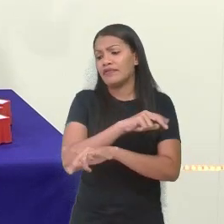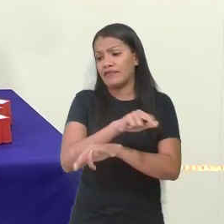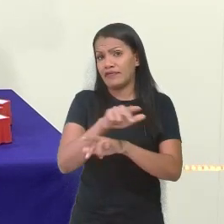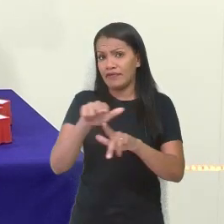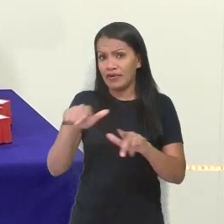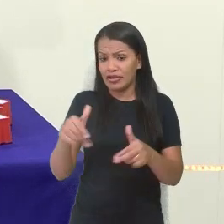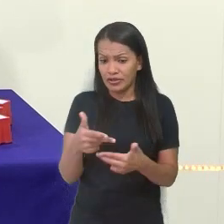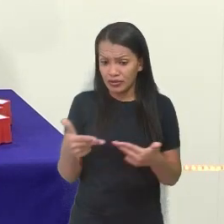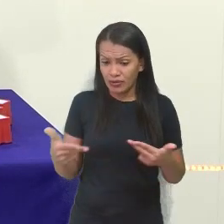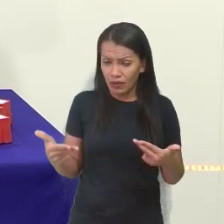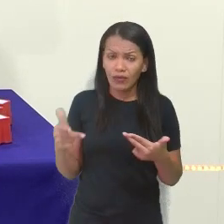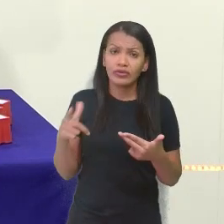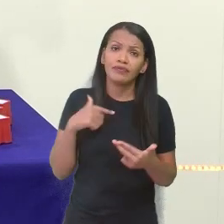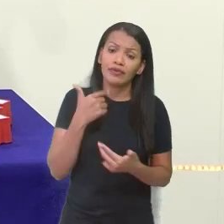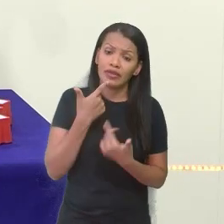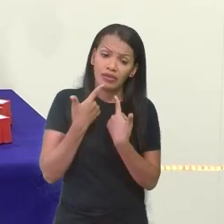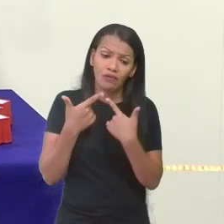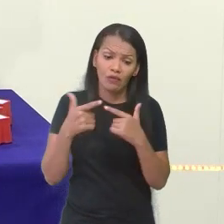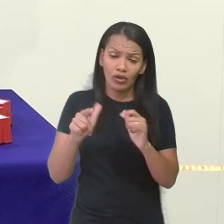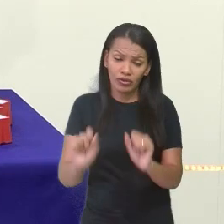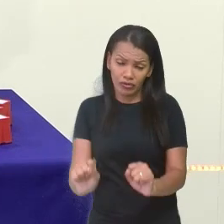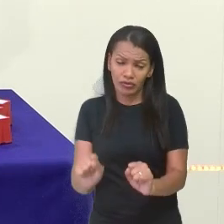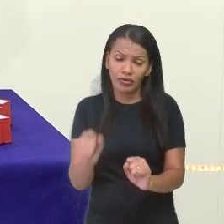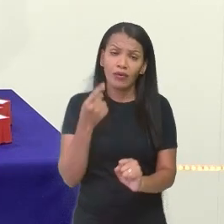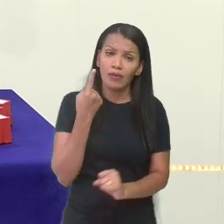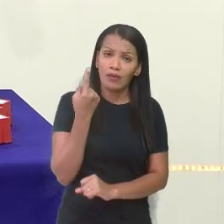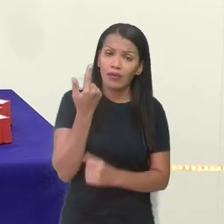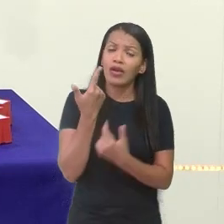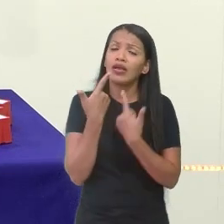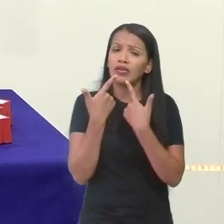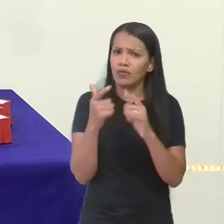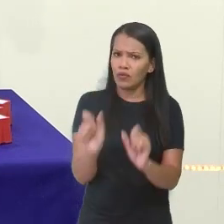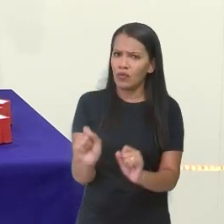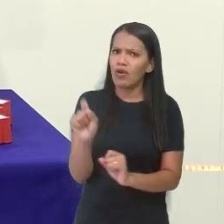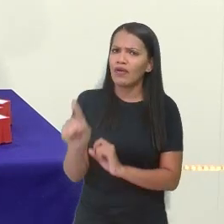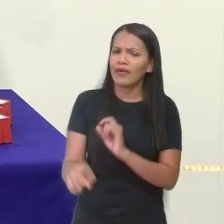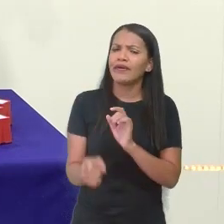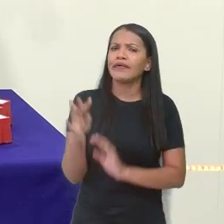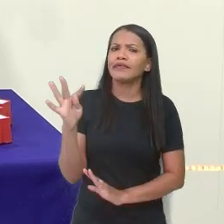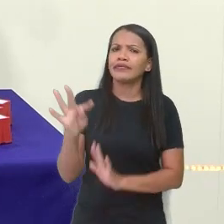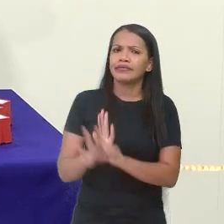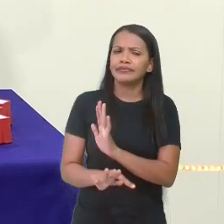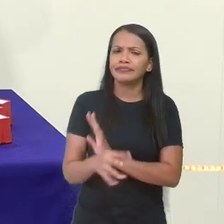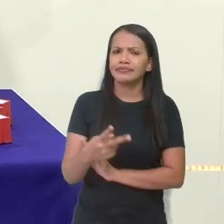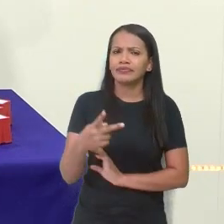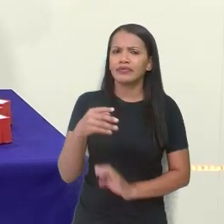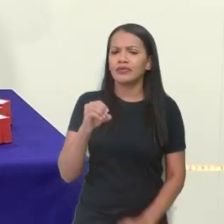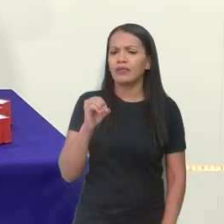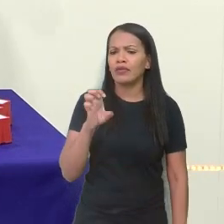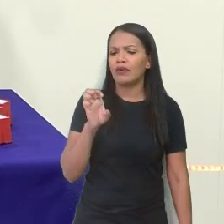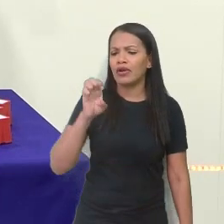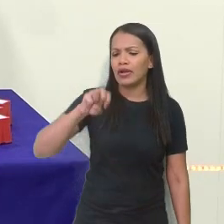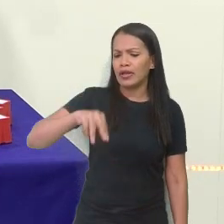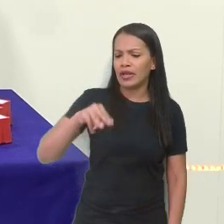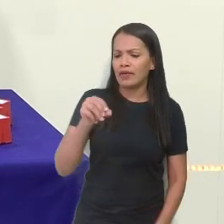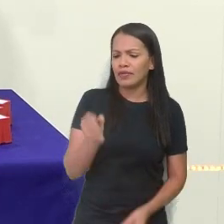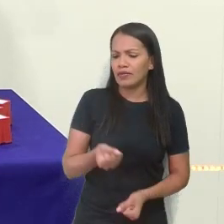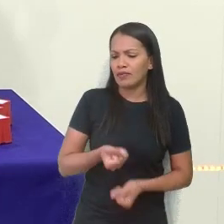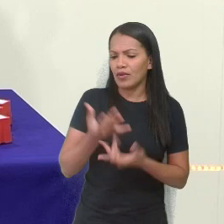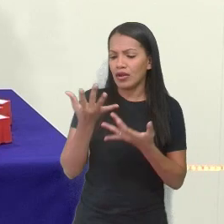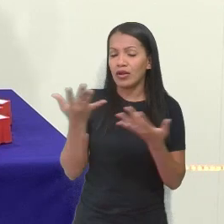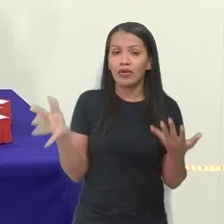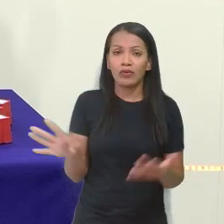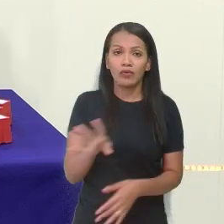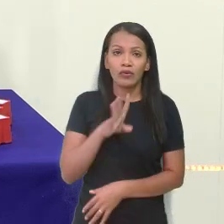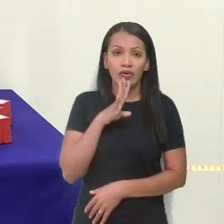várias coisas, por várias linguagens, e uma das linguagens é essa, o gênero textual poema, que a gente vai conhecer